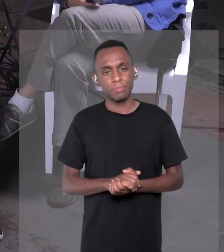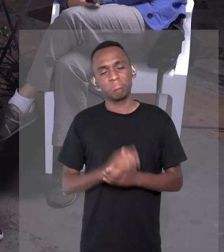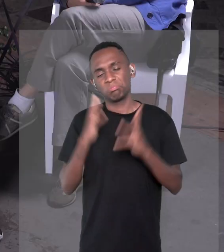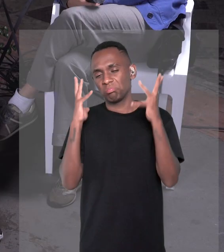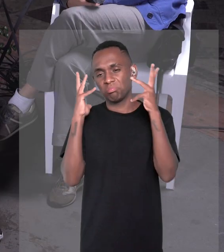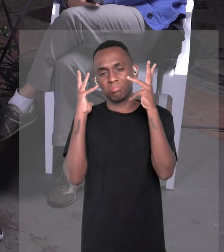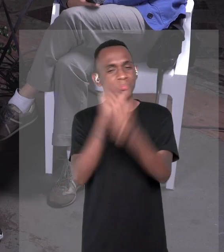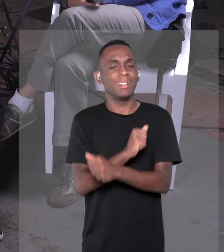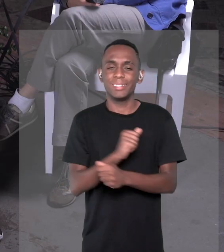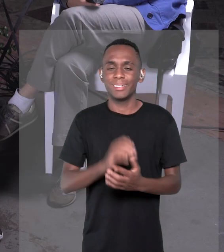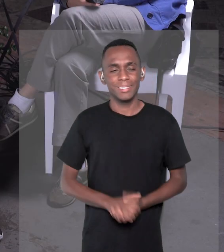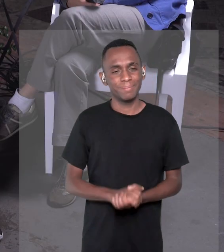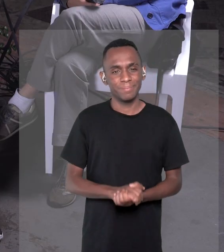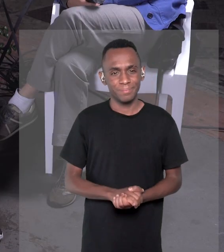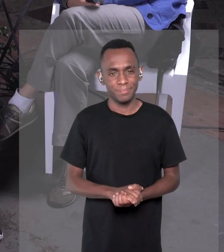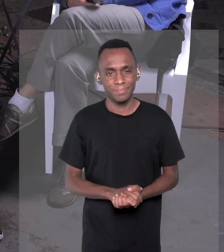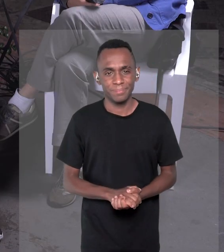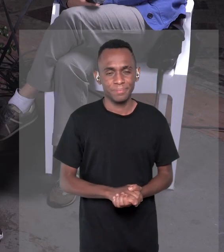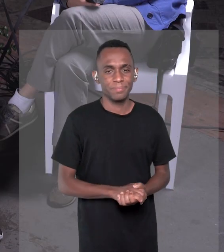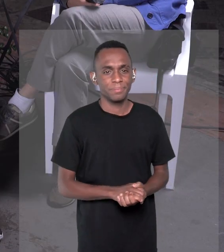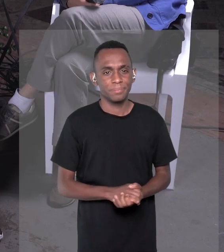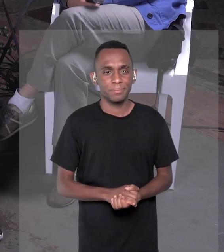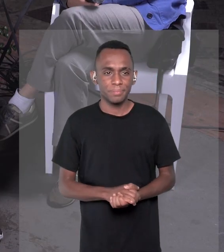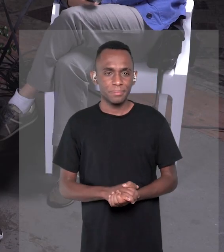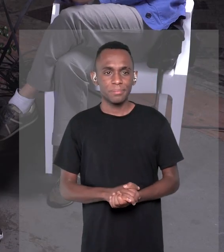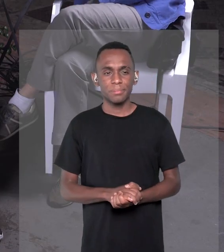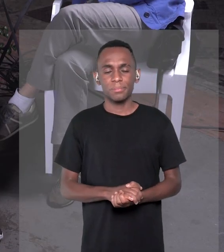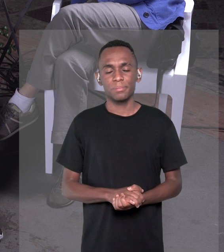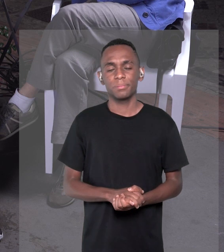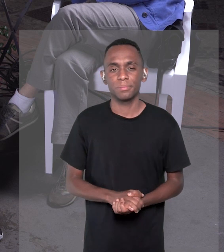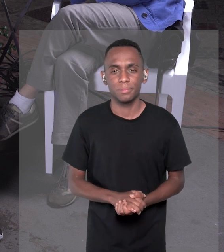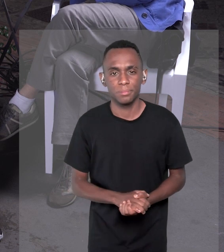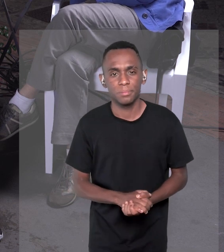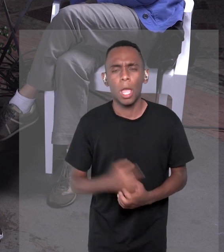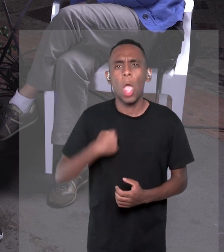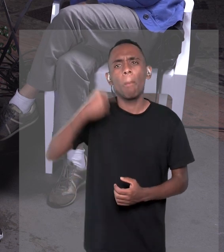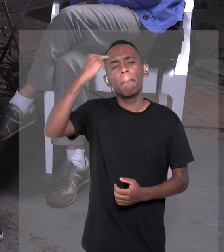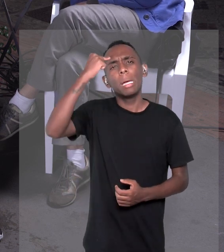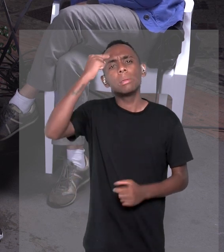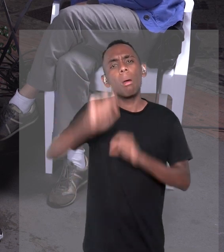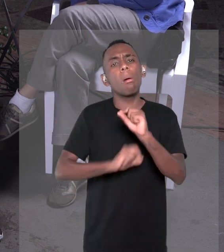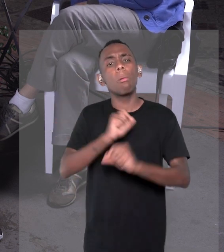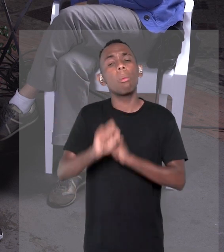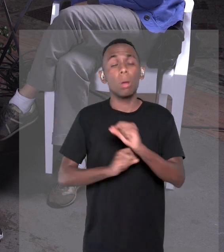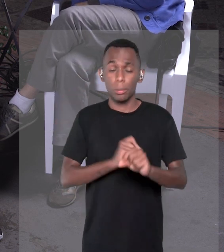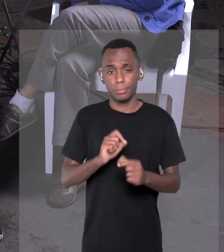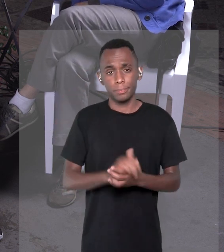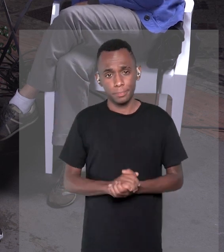Queria então pedir para a Rosisca, quer dizer, antes, Carlinhos, se você quiser falar mais alguma coisa. Não, eu acho que está ótimo